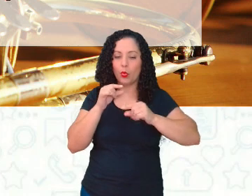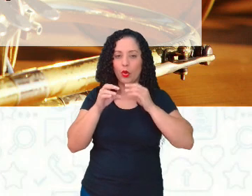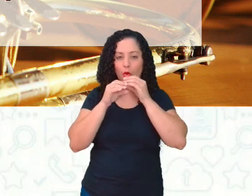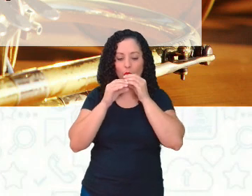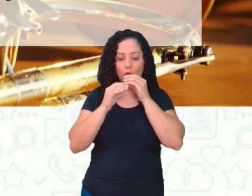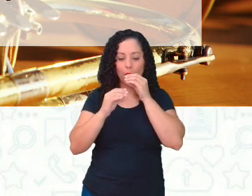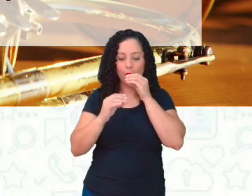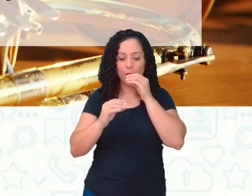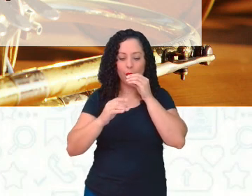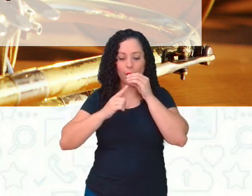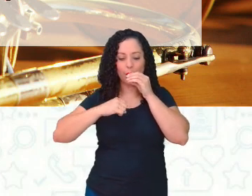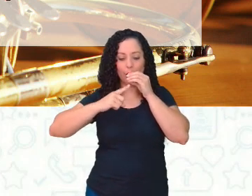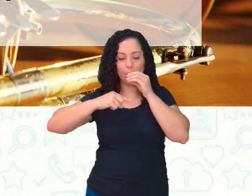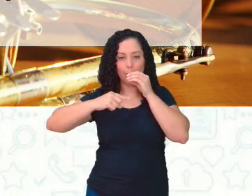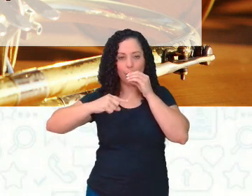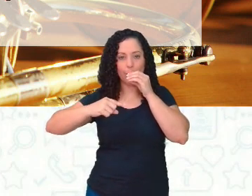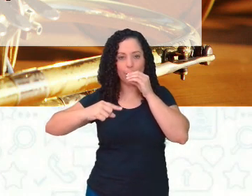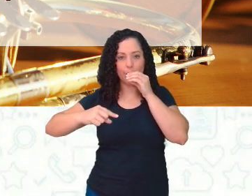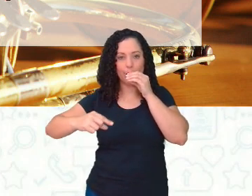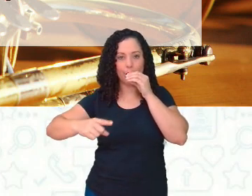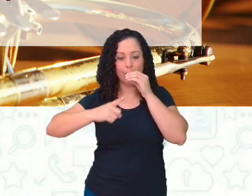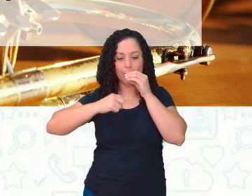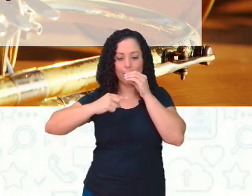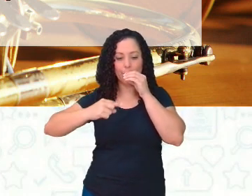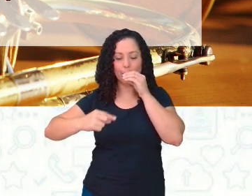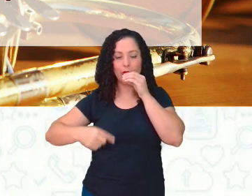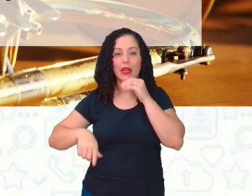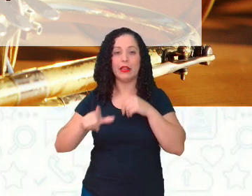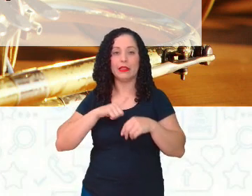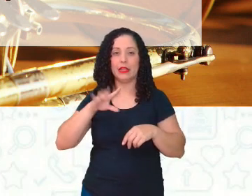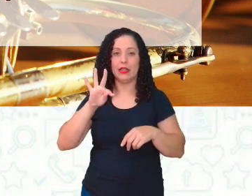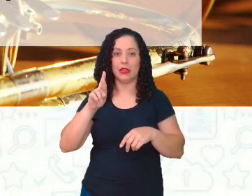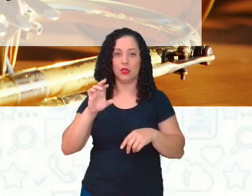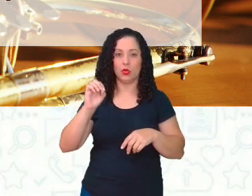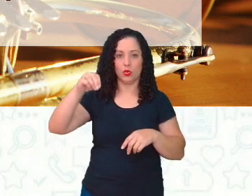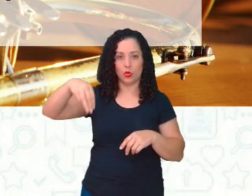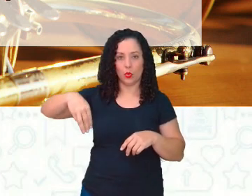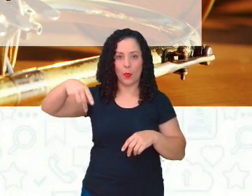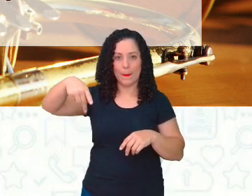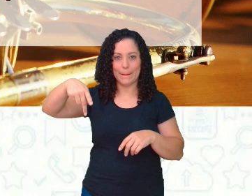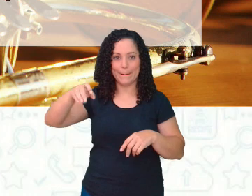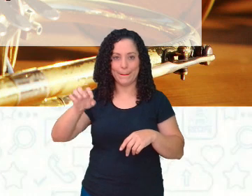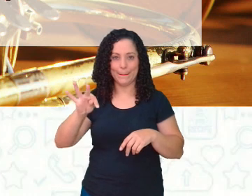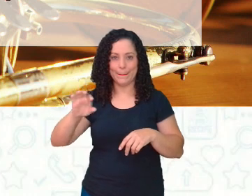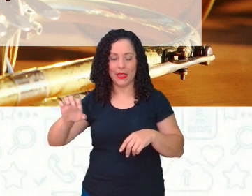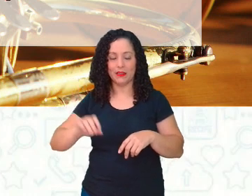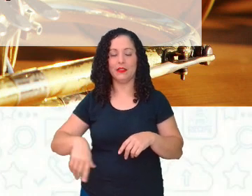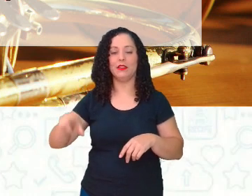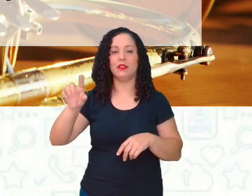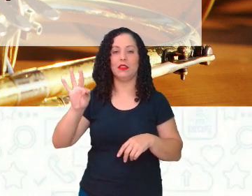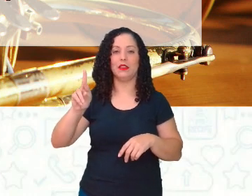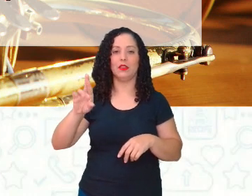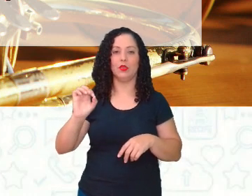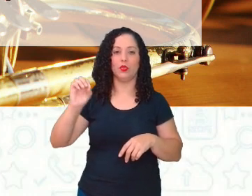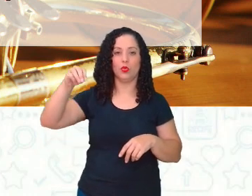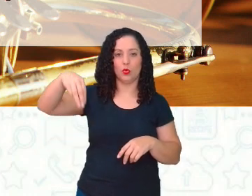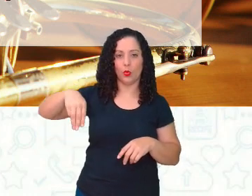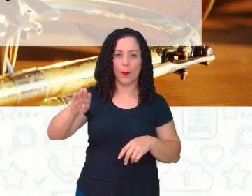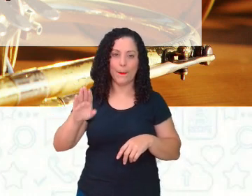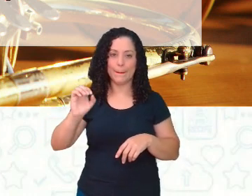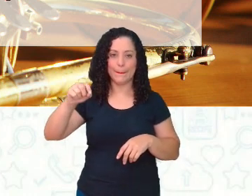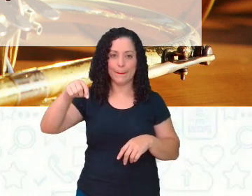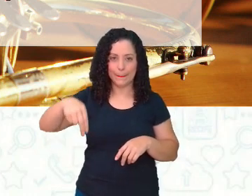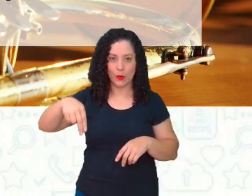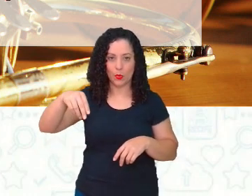dentro do tubo. Nesse grupo encontramos o trompete, o trombone, a corneta, a trompa e a tuba. Esses